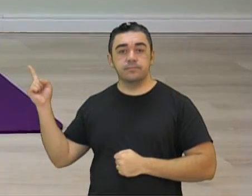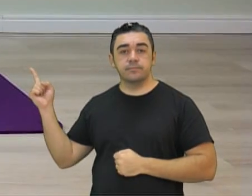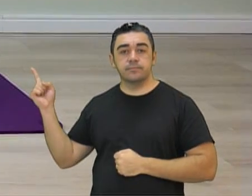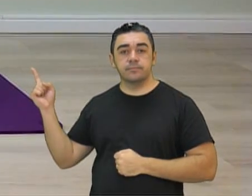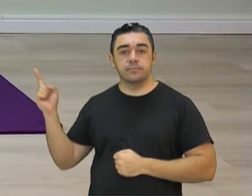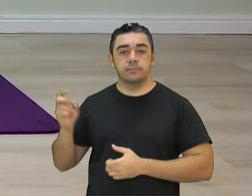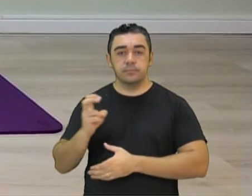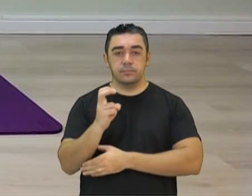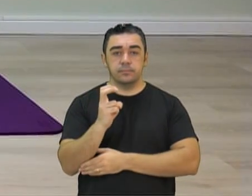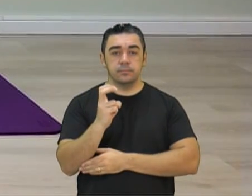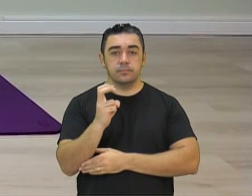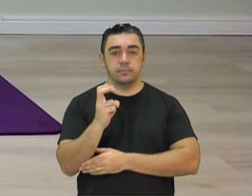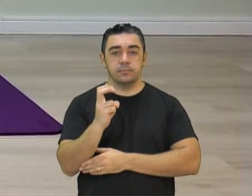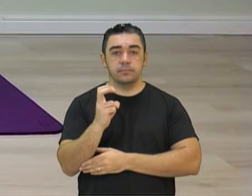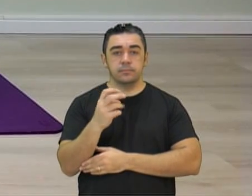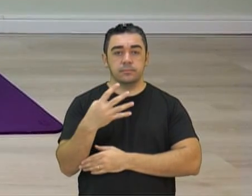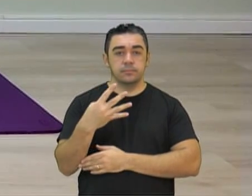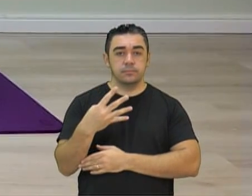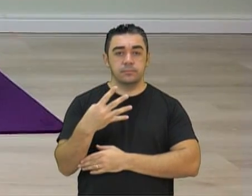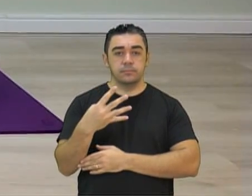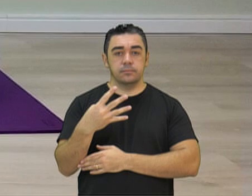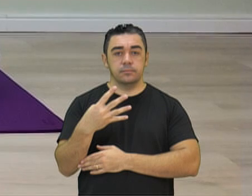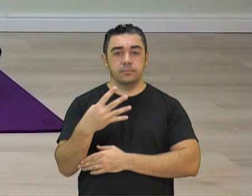5, 4,